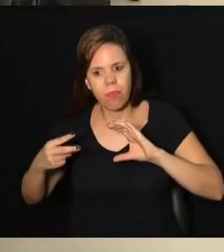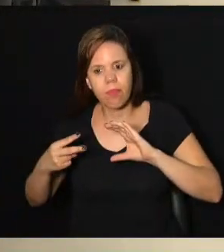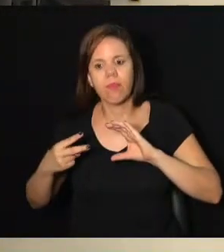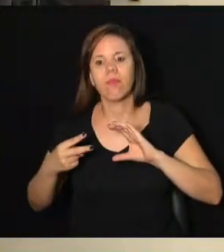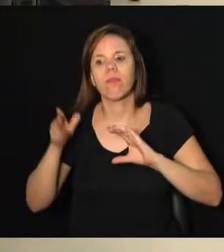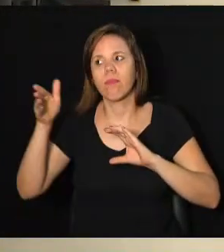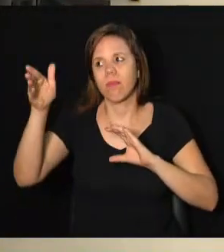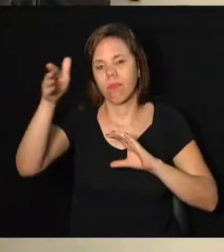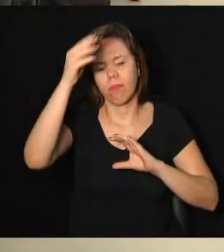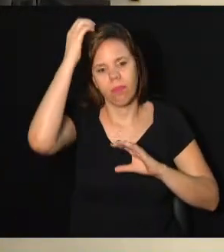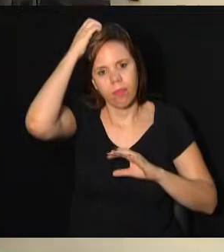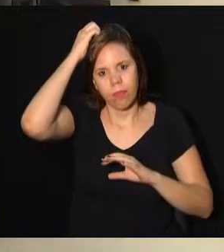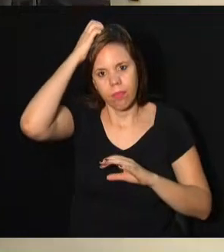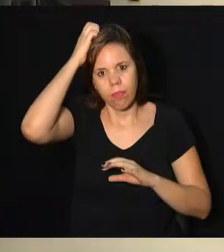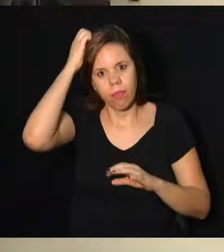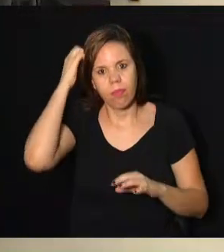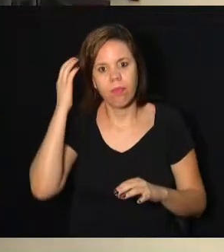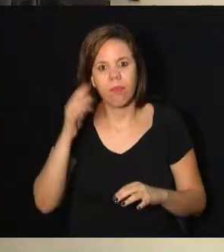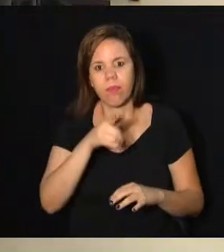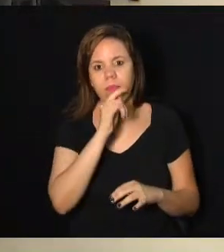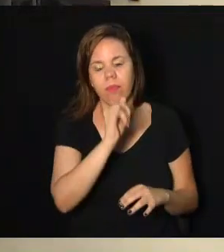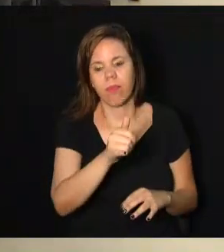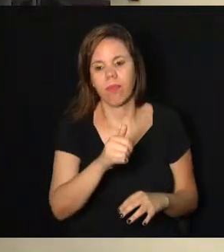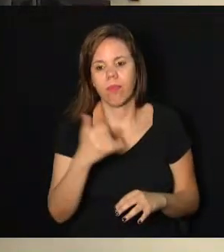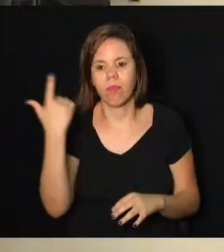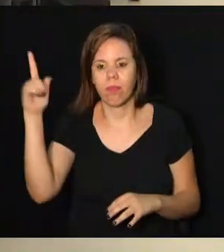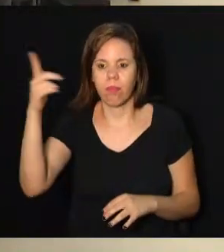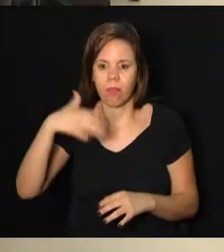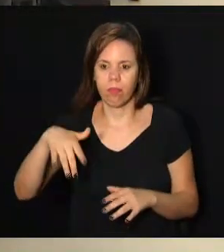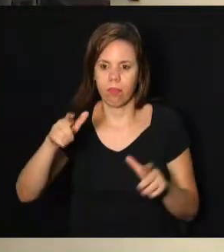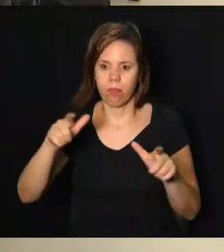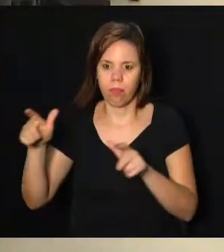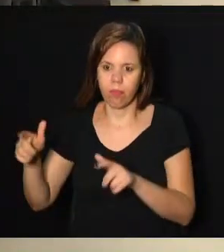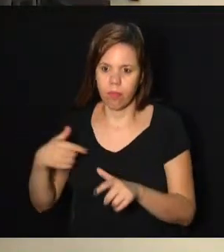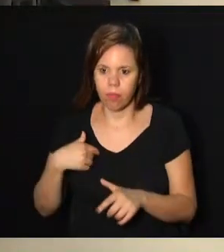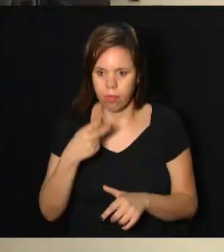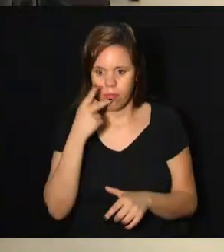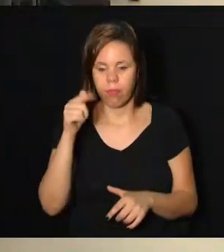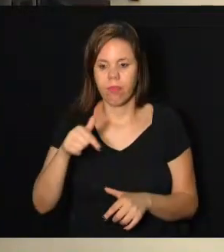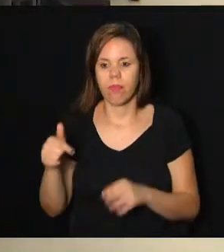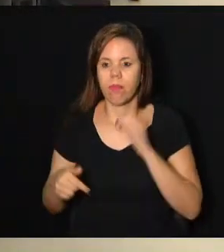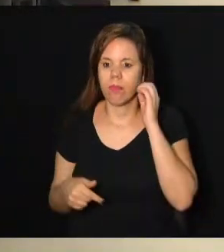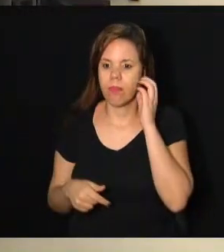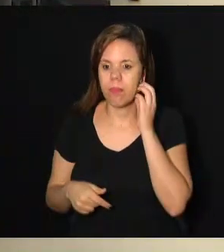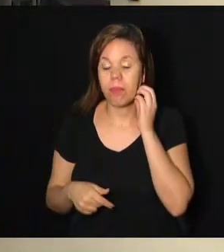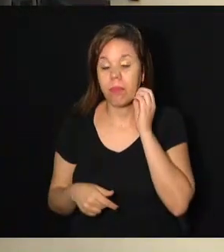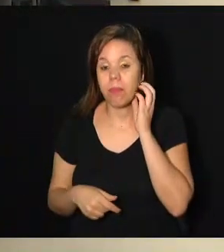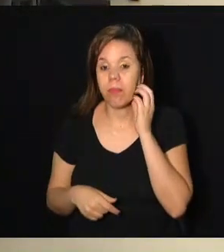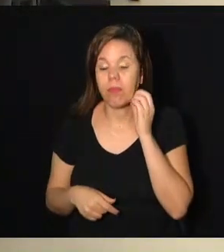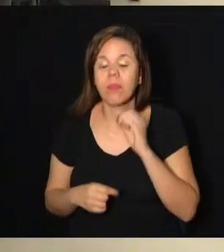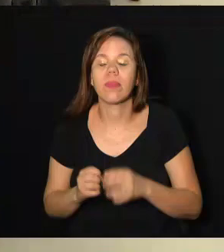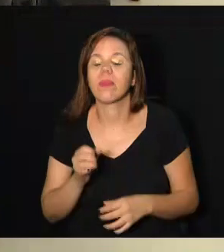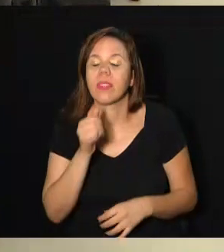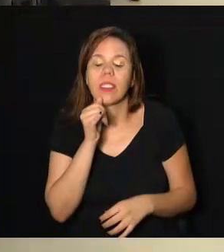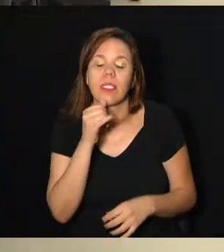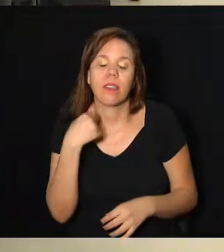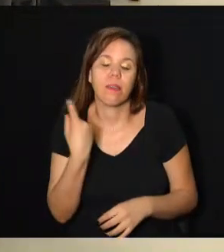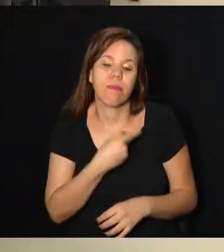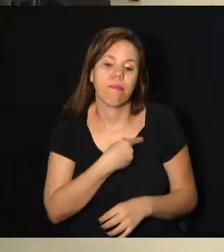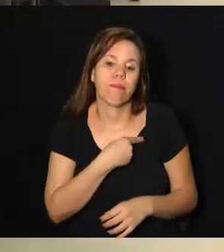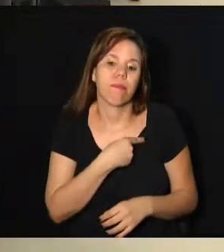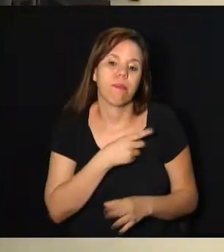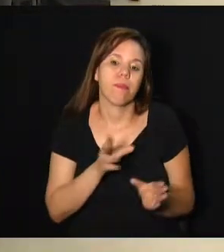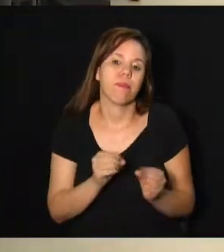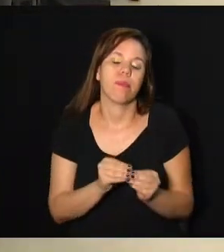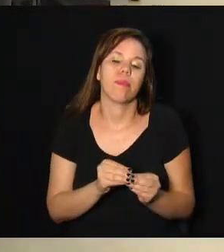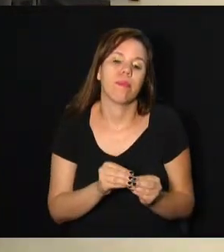a senhora está dizendo, é aquelas... Eu estou questionando para a gente chegar num bom termo, que depois